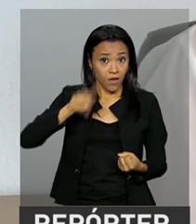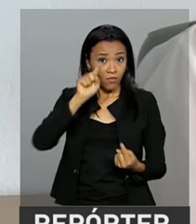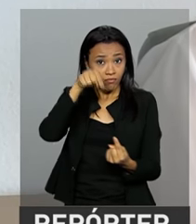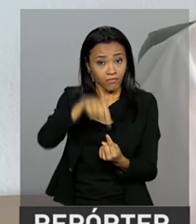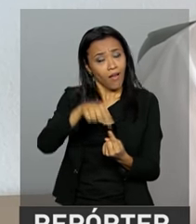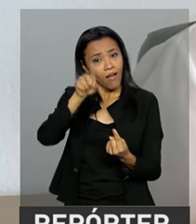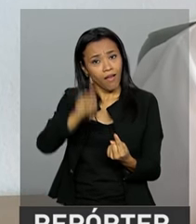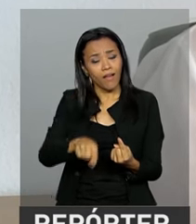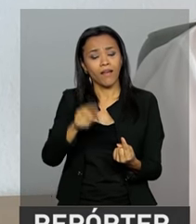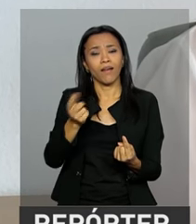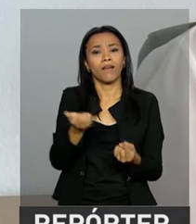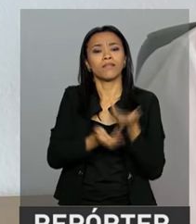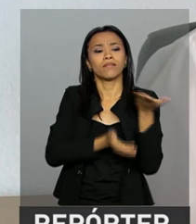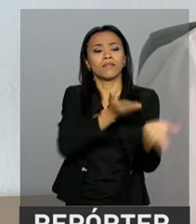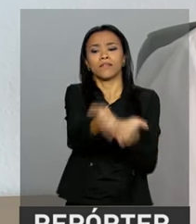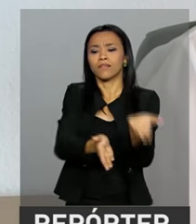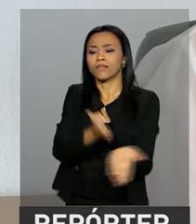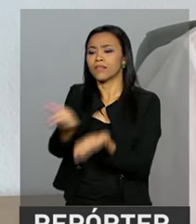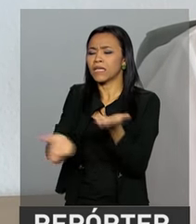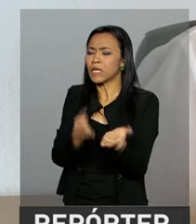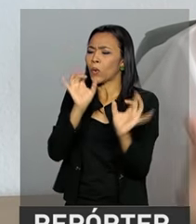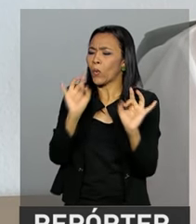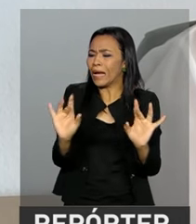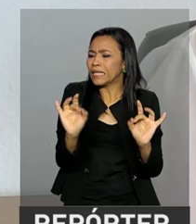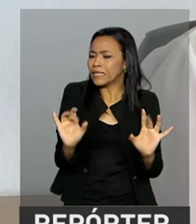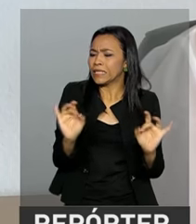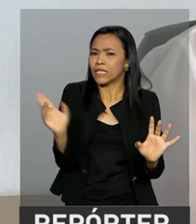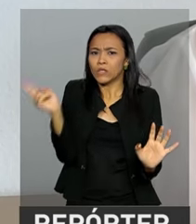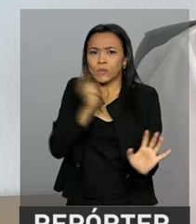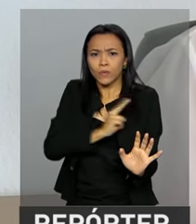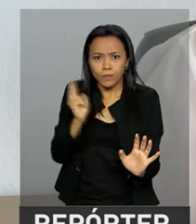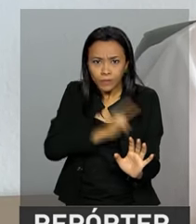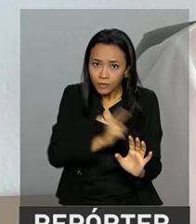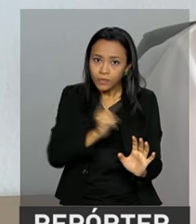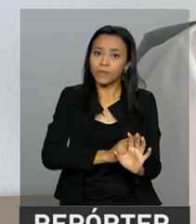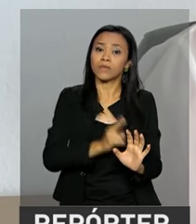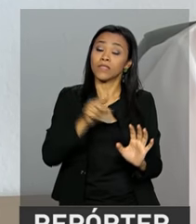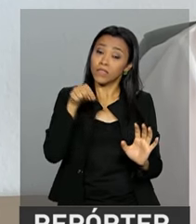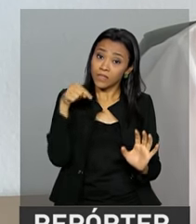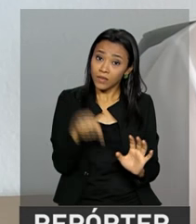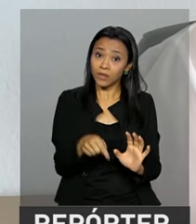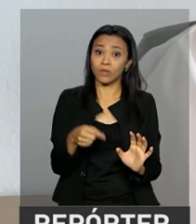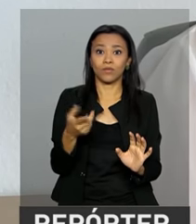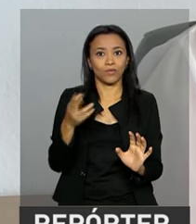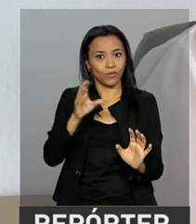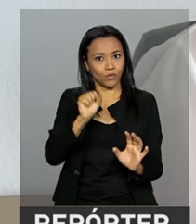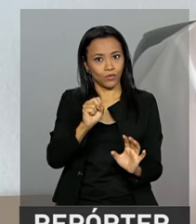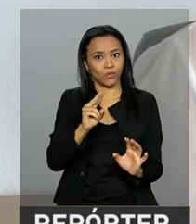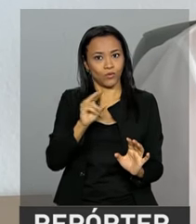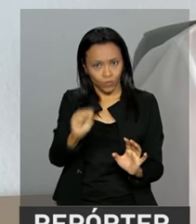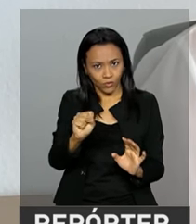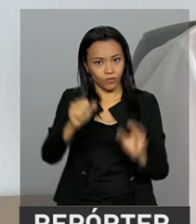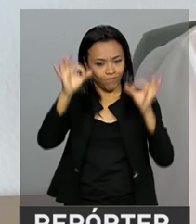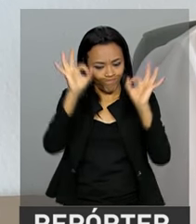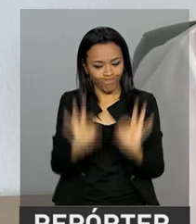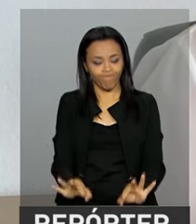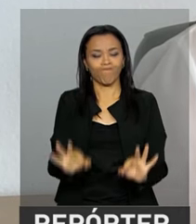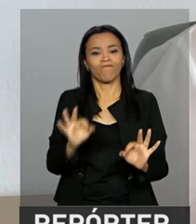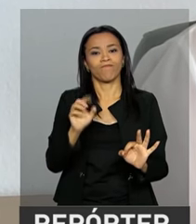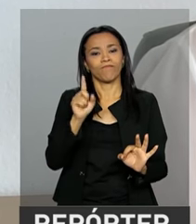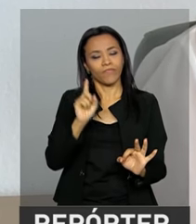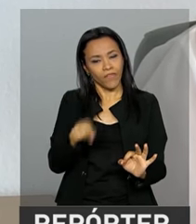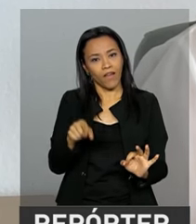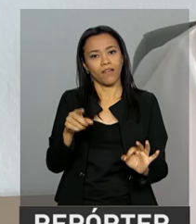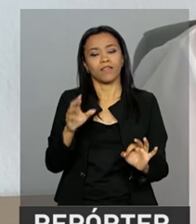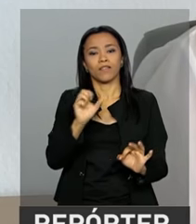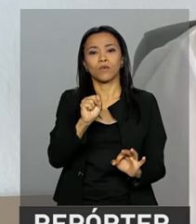finalidade de você atender com mais qualidade e mais agilidade. E com isso a gente torna o SUS na prática, faz com que o